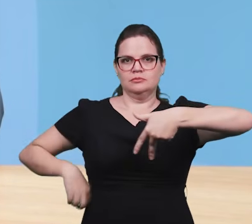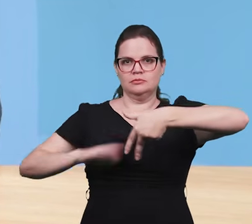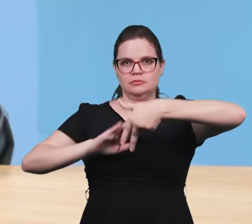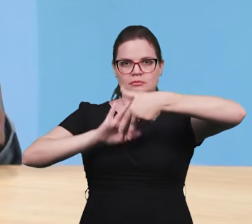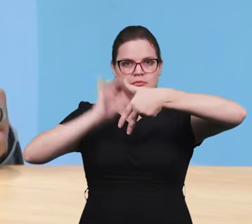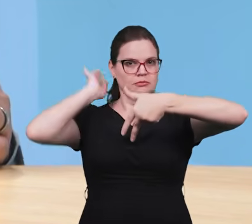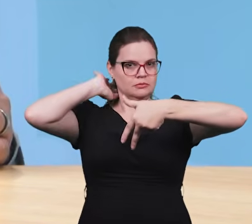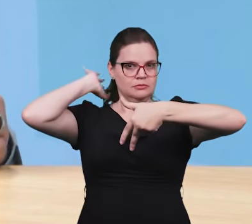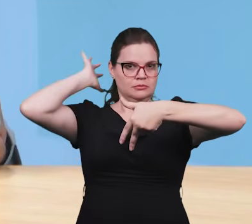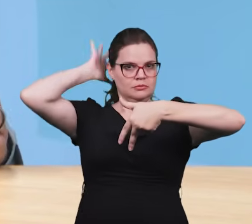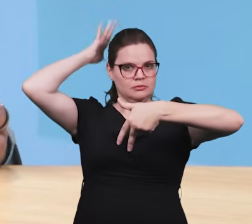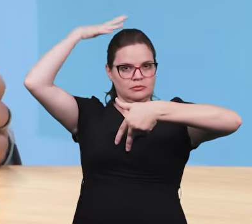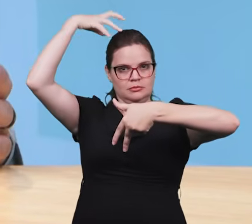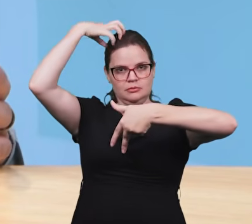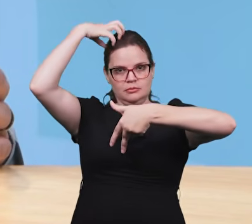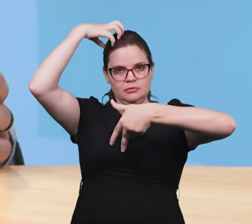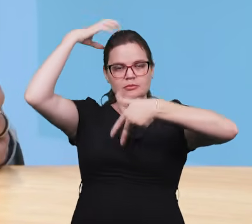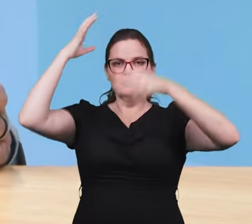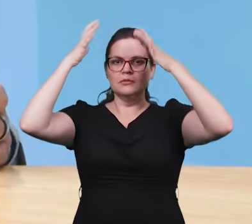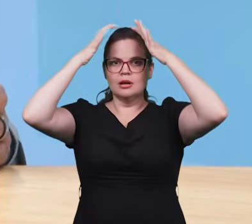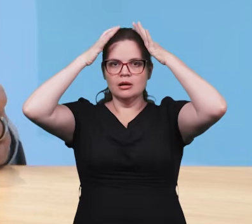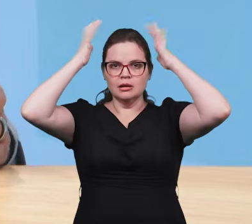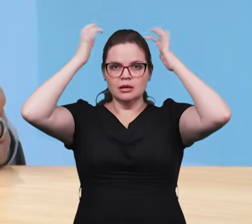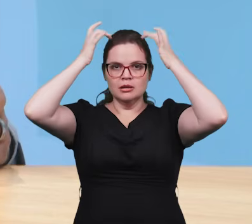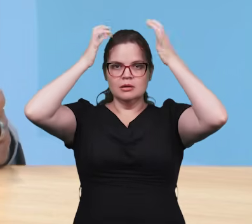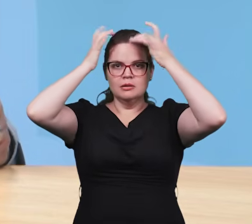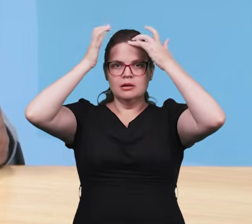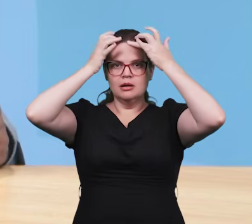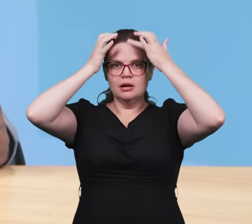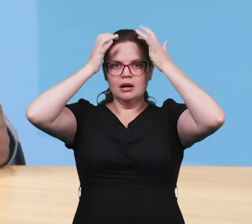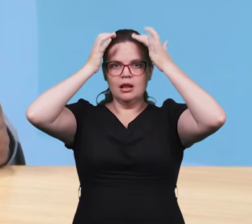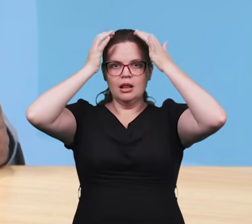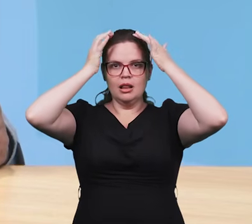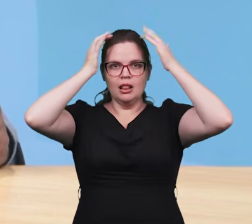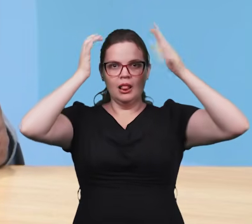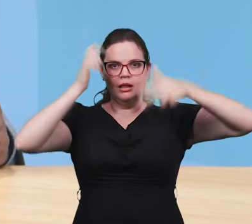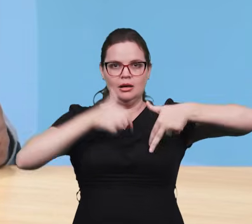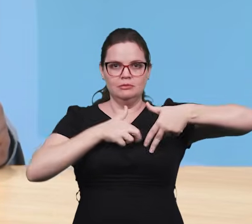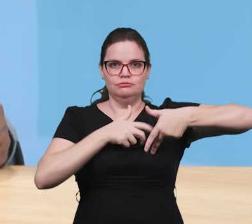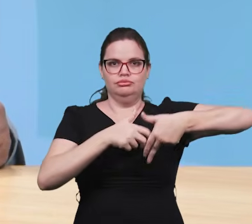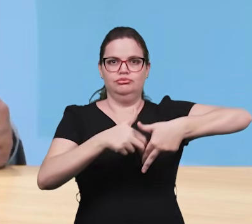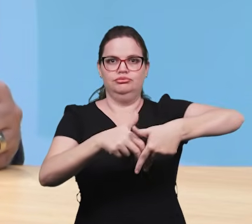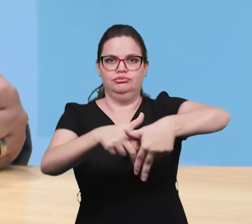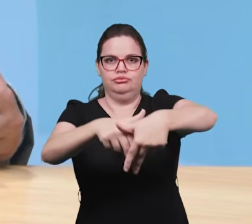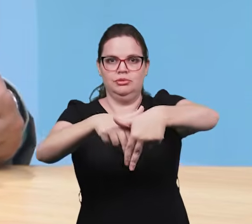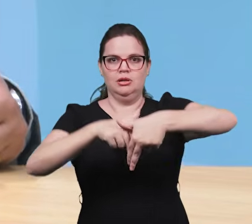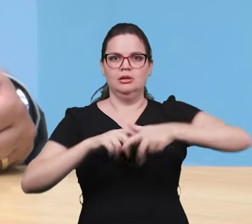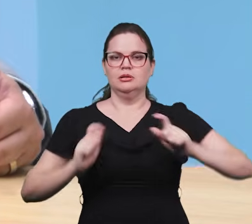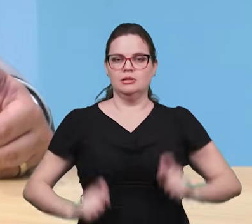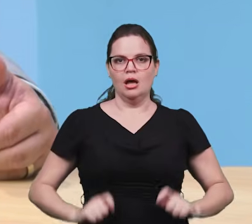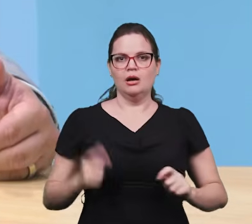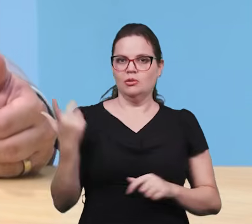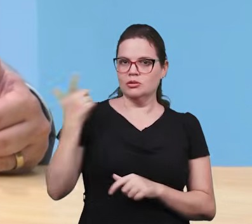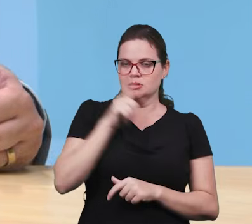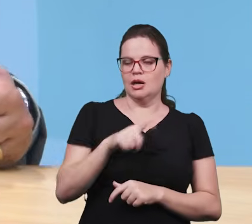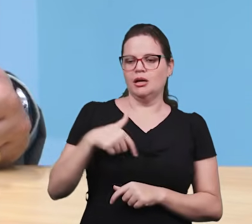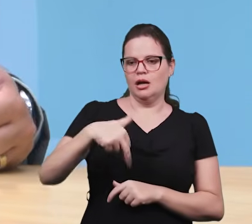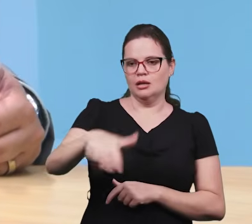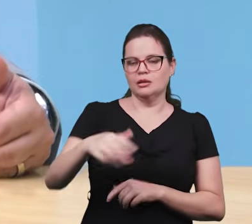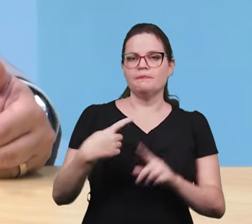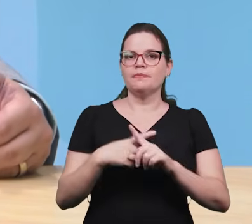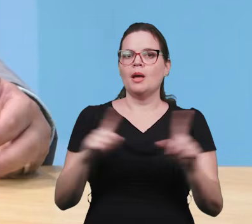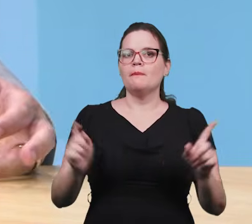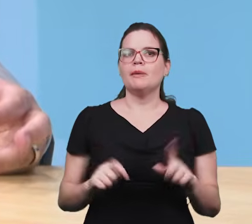cérebro para o membro da pessoa, mas ele vai captar e vai fazer a pessoa andar. É claro que a gente precisa avançar ainda nisso para isso ser